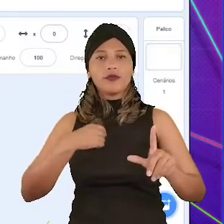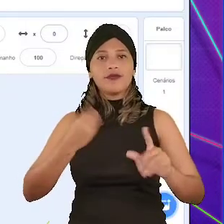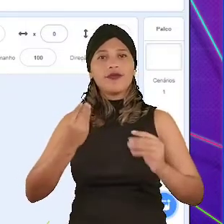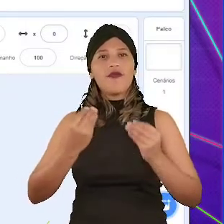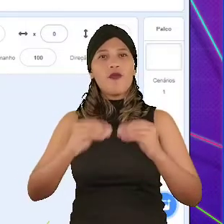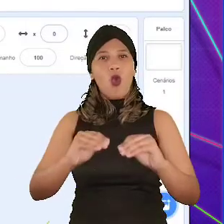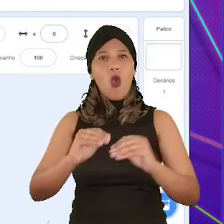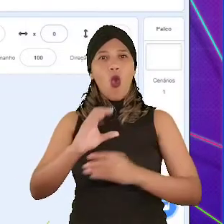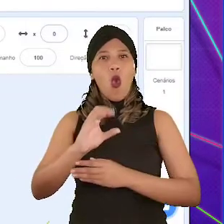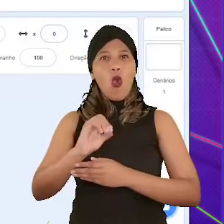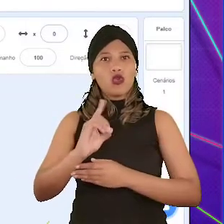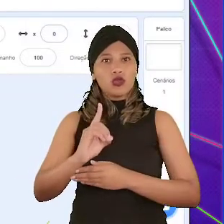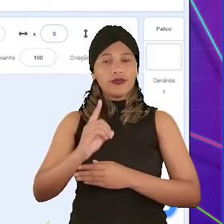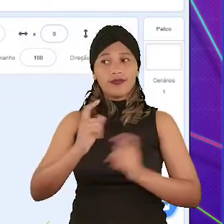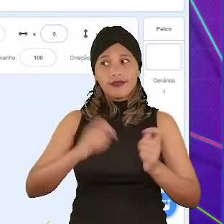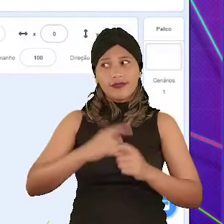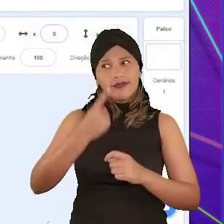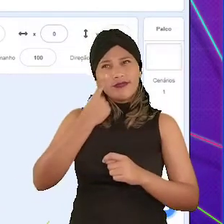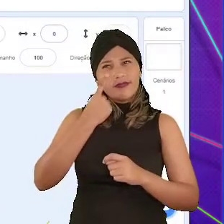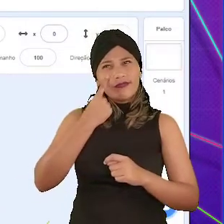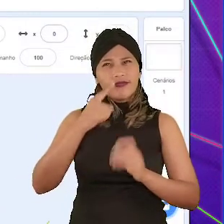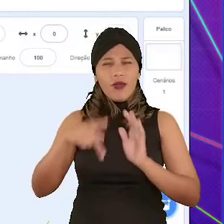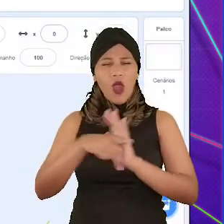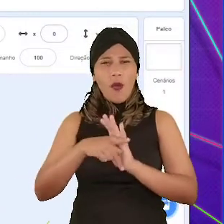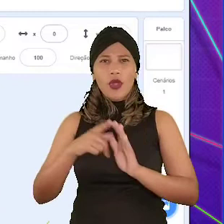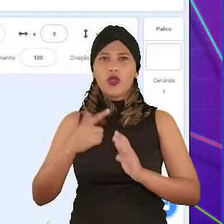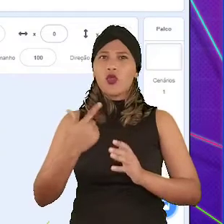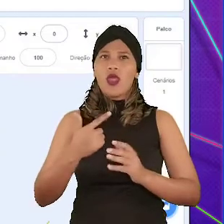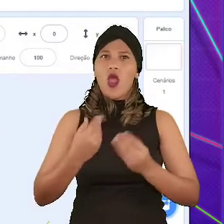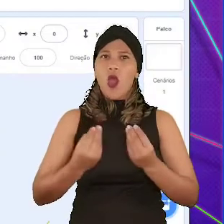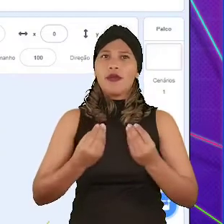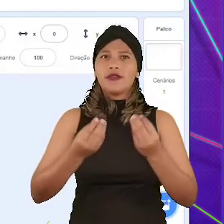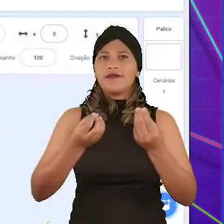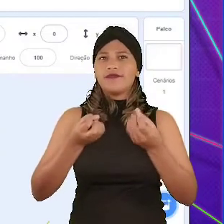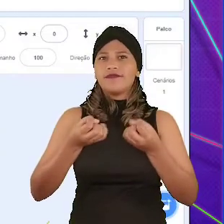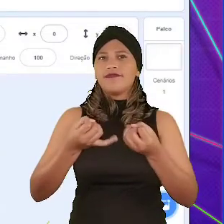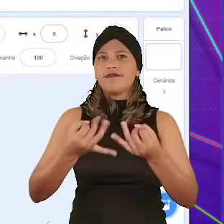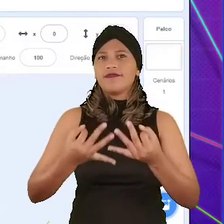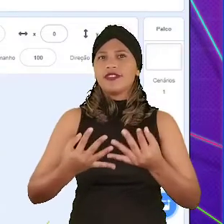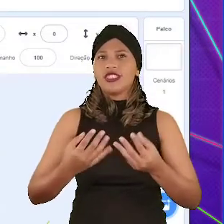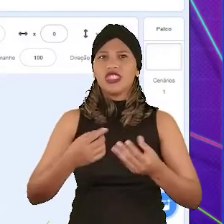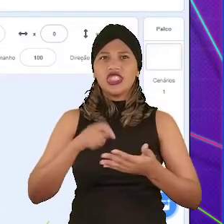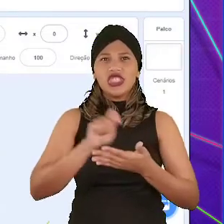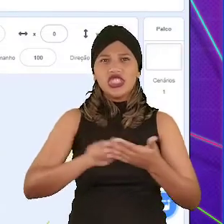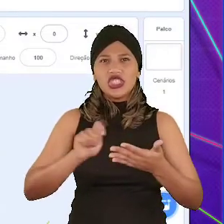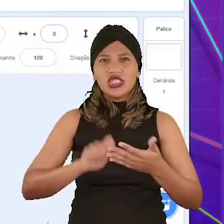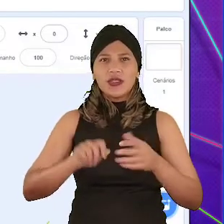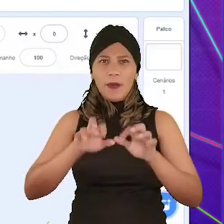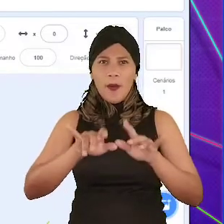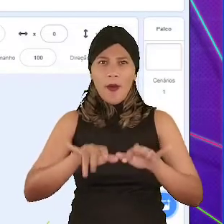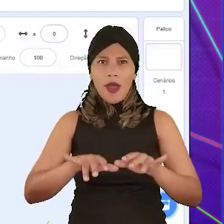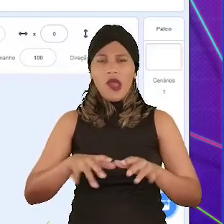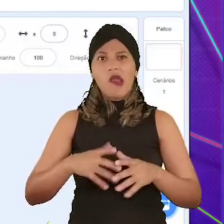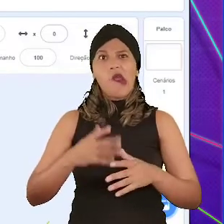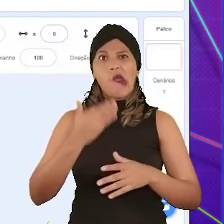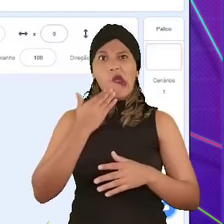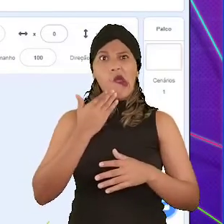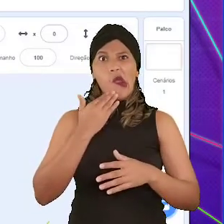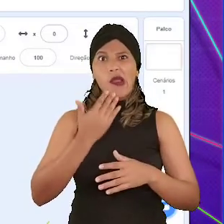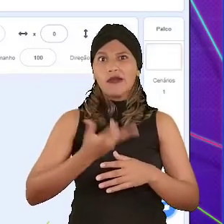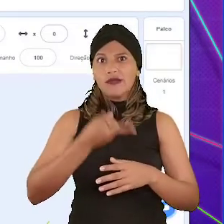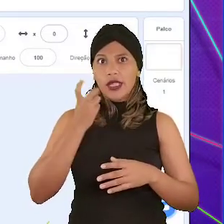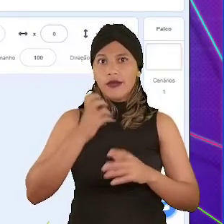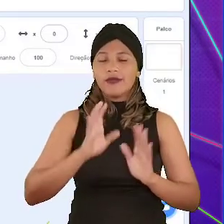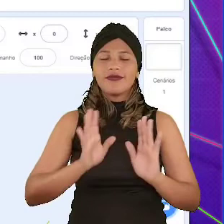uma tela em branco que é onde nós paramos nosso código mas como vocês podem perceber essa parte não tem como escrever mas relaxa Isso não é um